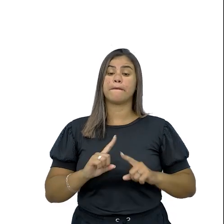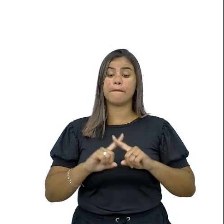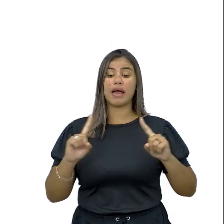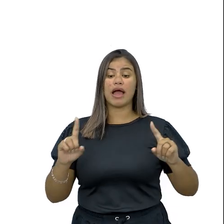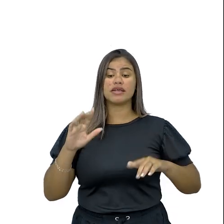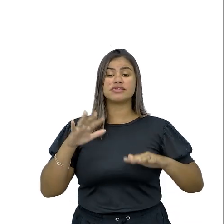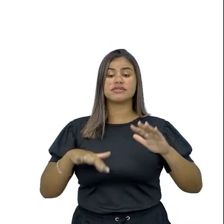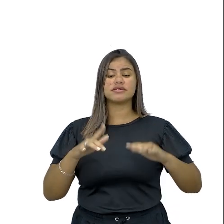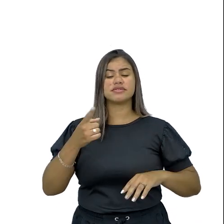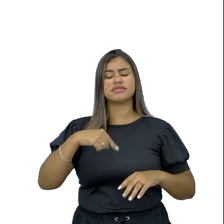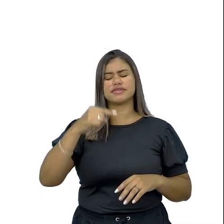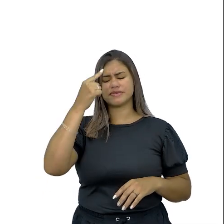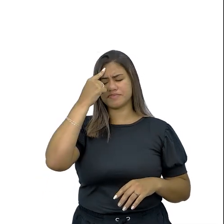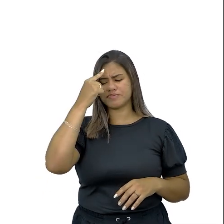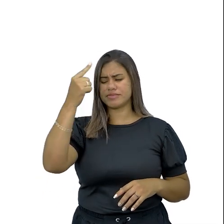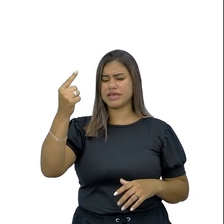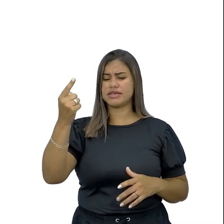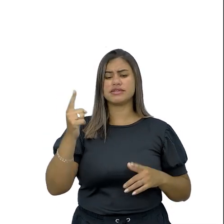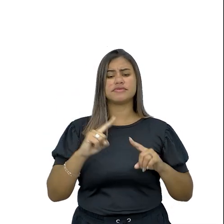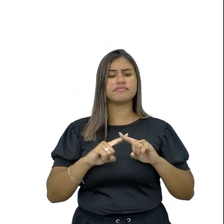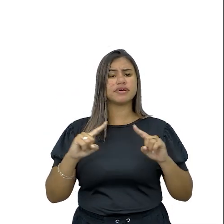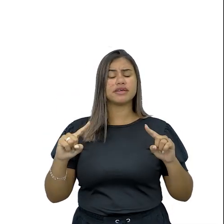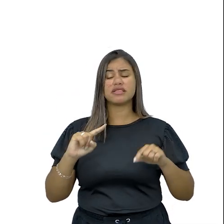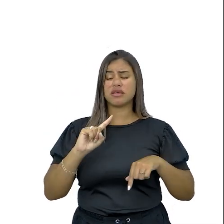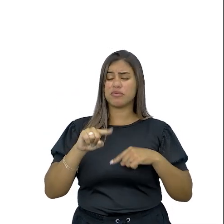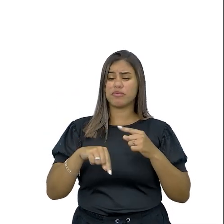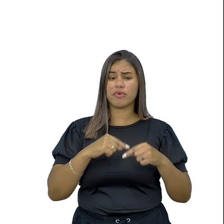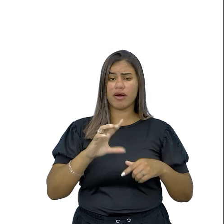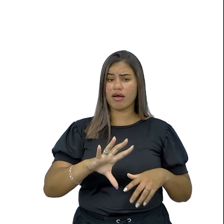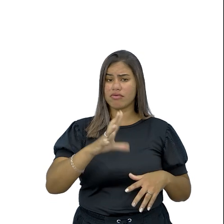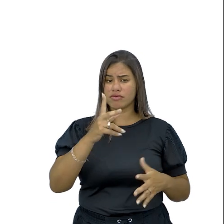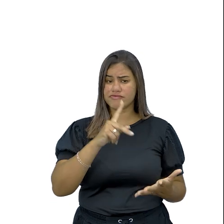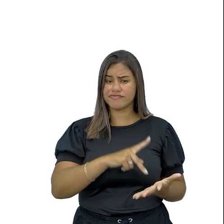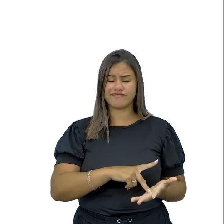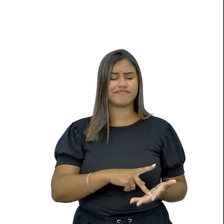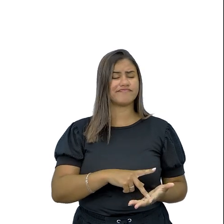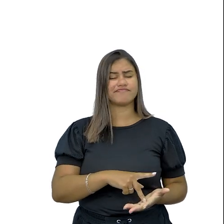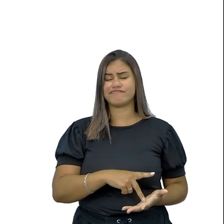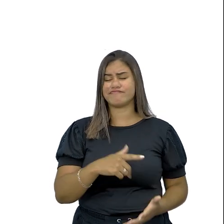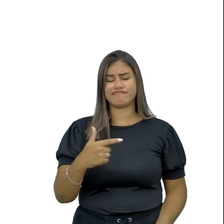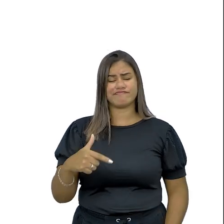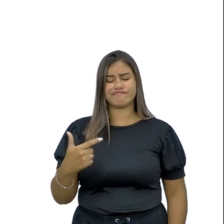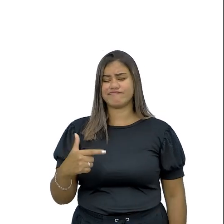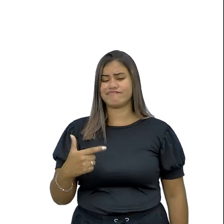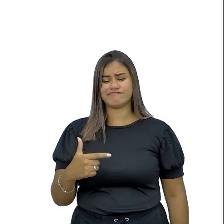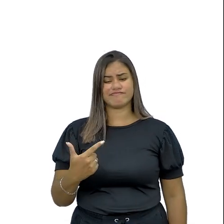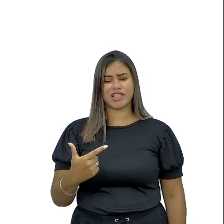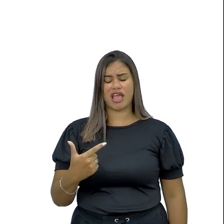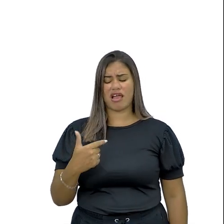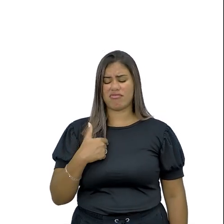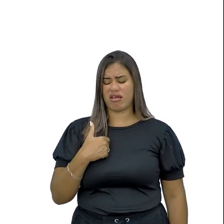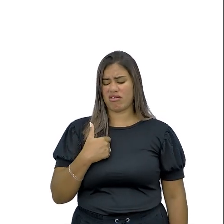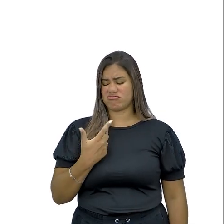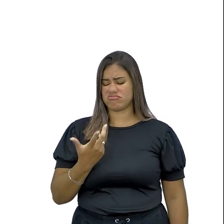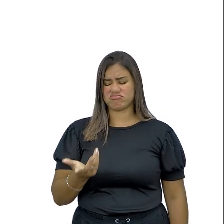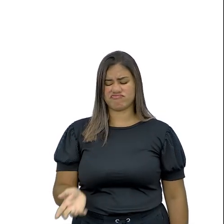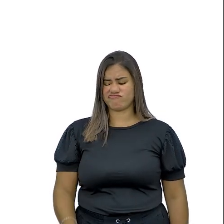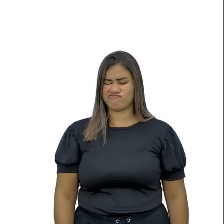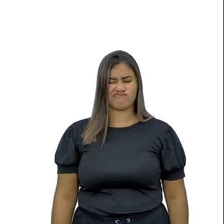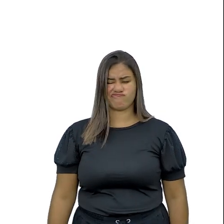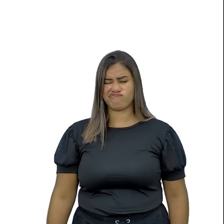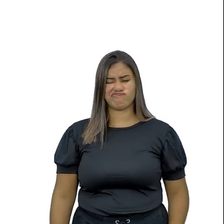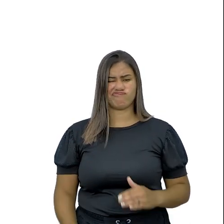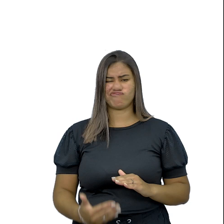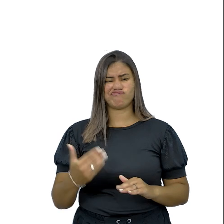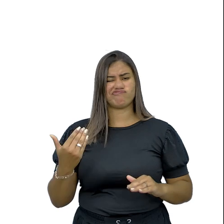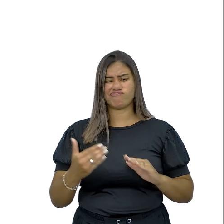expectativa, e às vezes isso não ocorre, né? E aí a gente fala, então isso não é para mim, isso não é para os